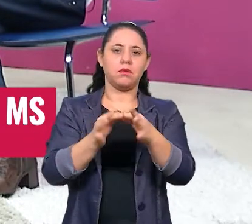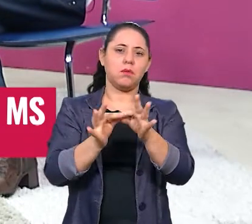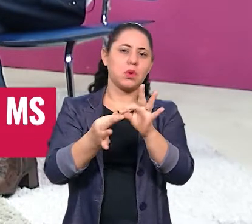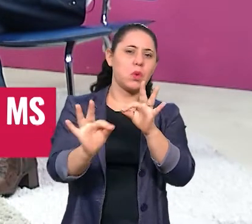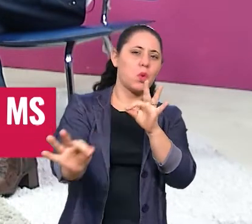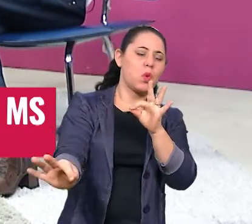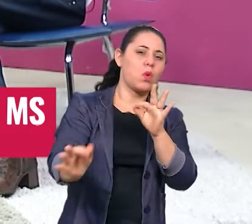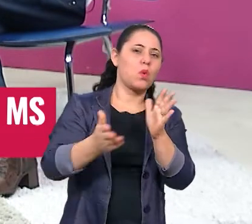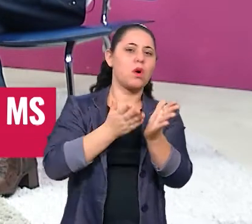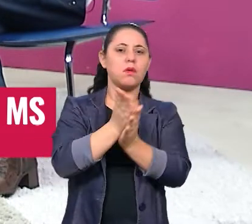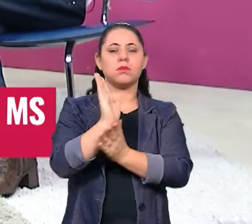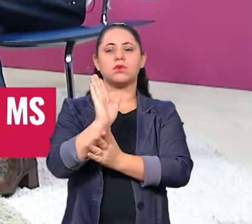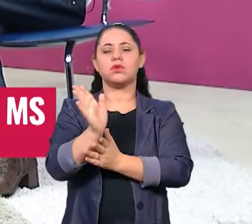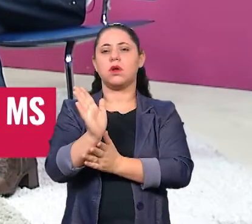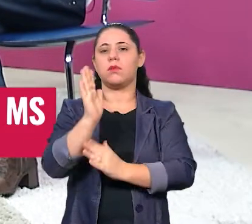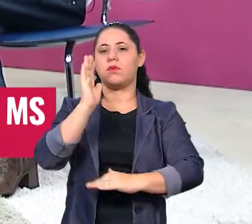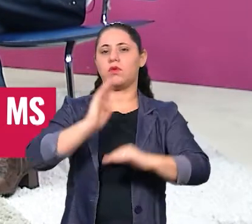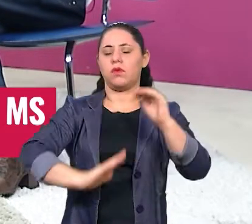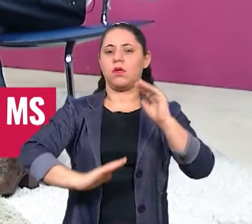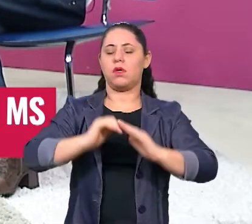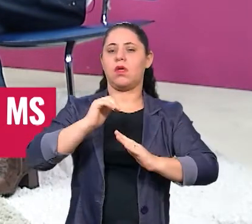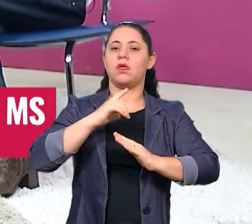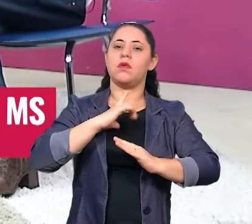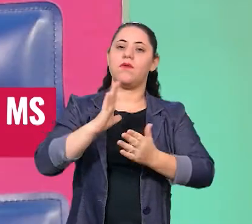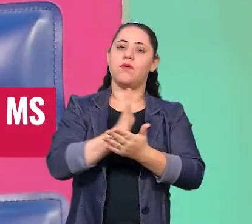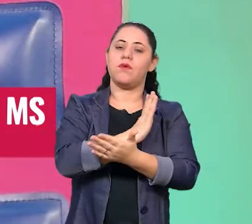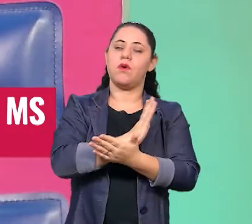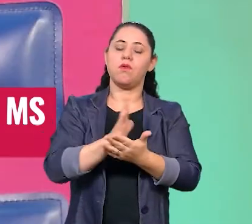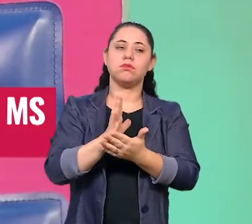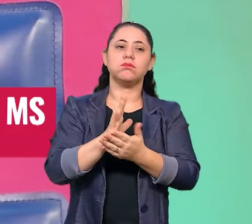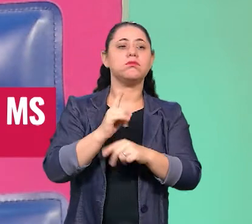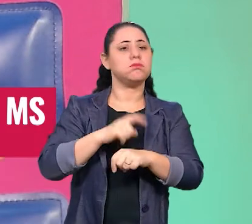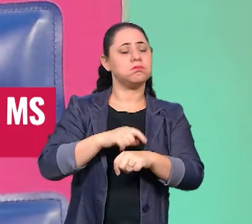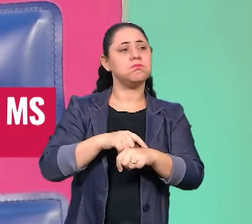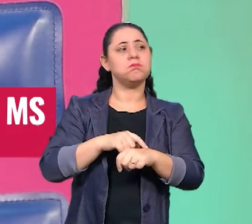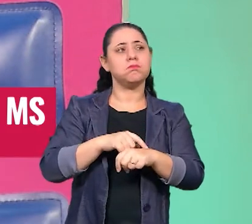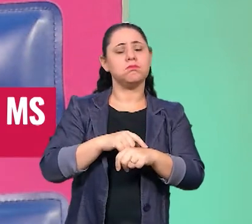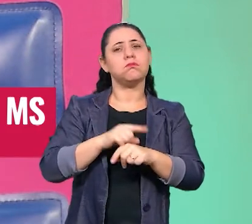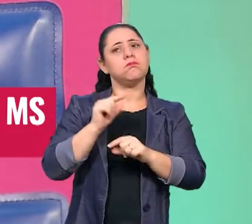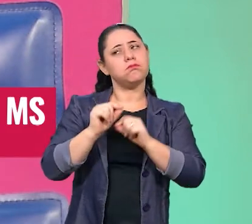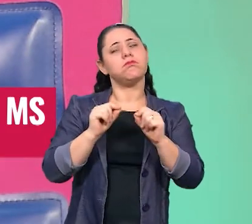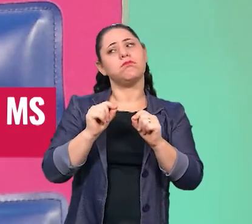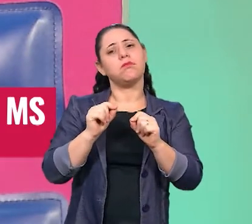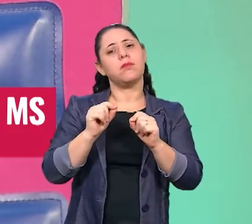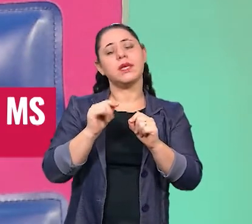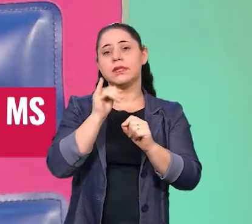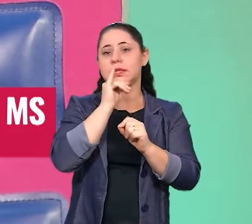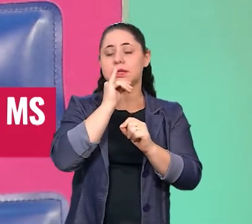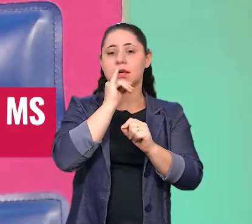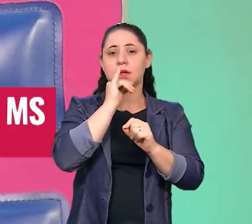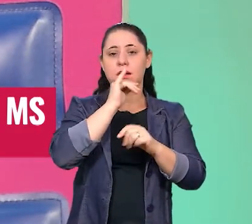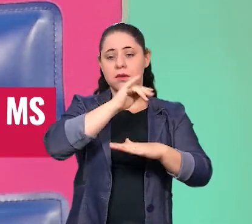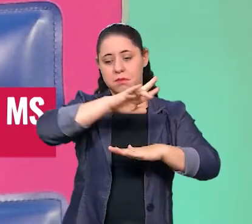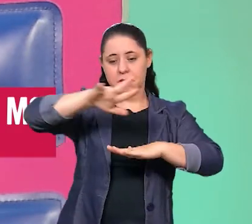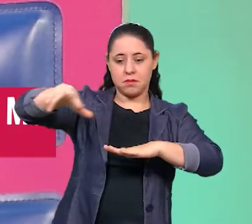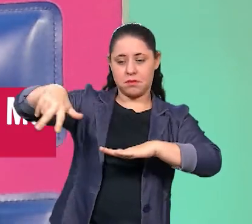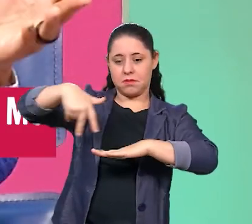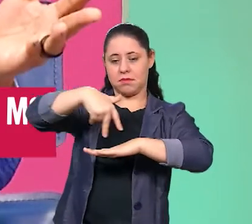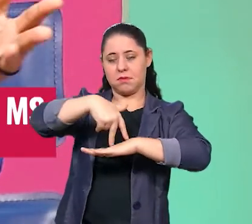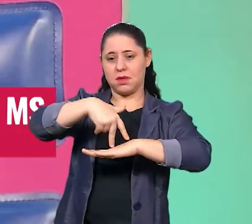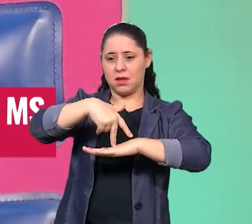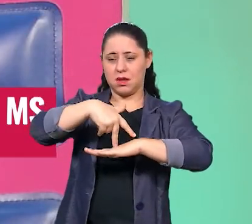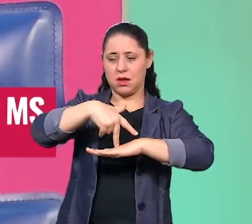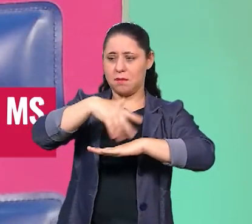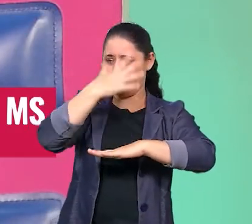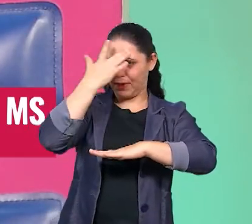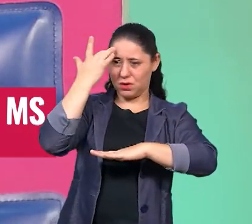já teve assim, alguns momentos interessantes, não é? Por exemplo, no palco, de artistas achar que não iam dar conta do recado, né, Tati?